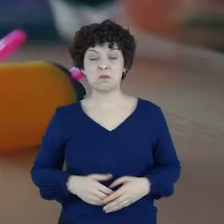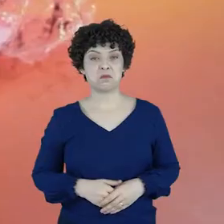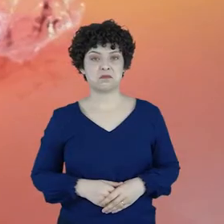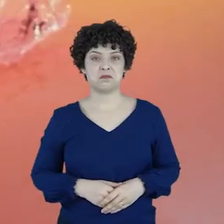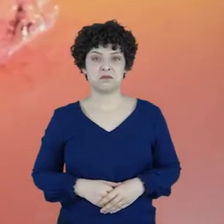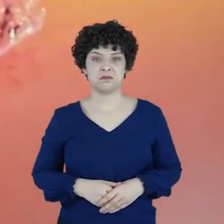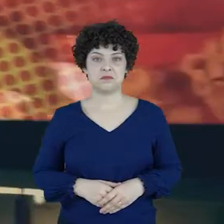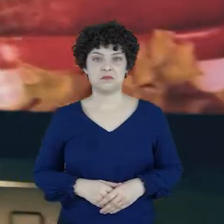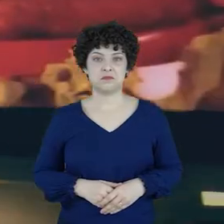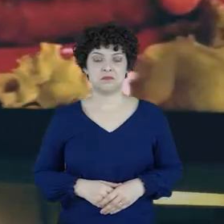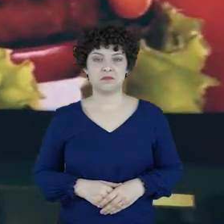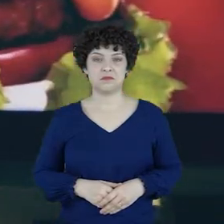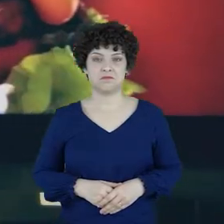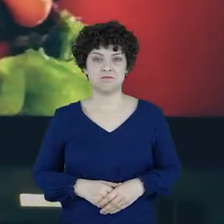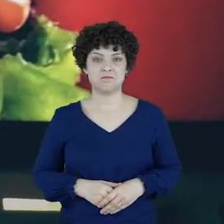crianças?